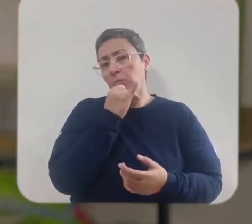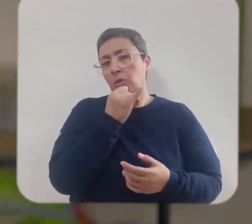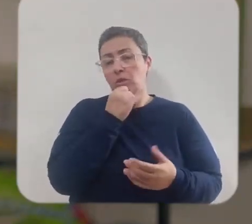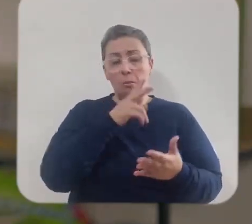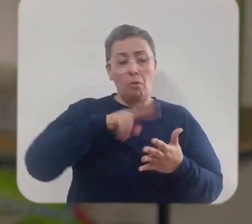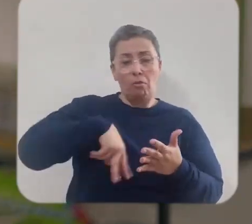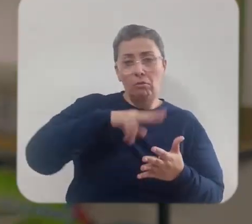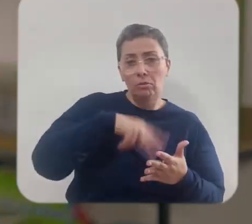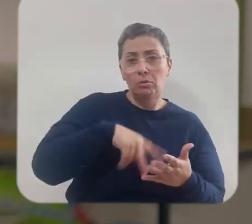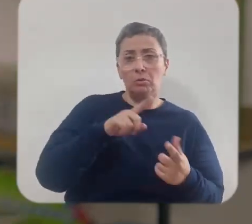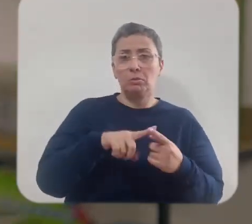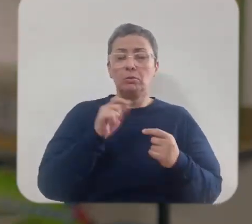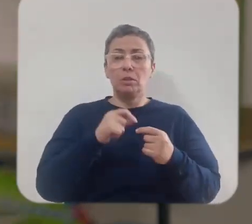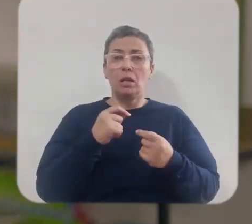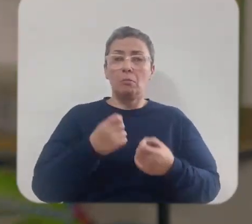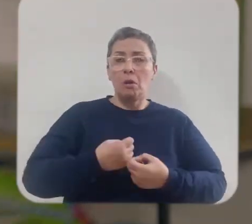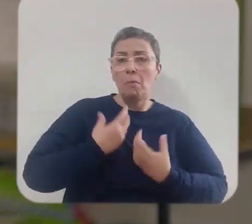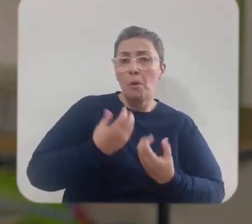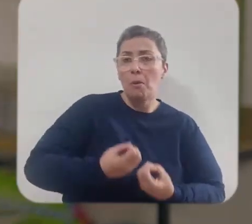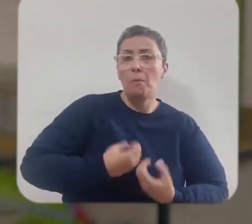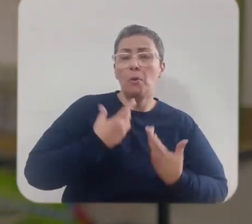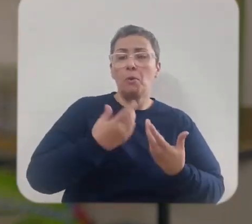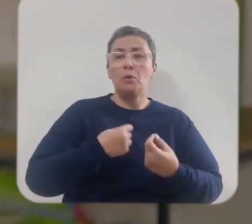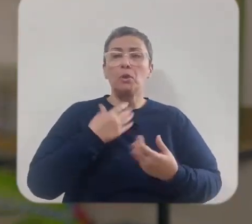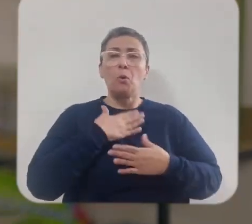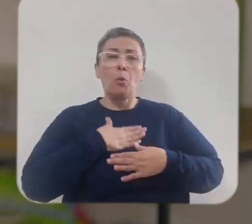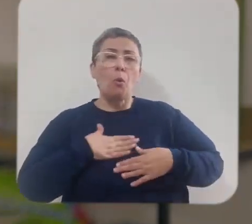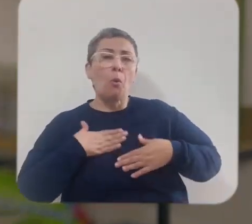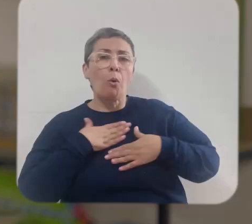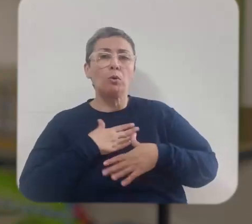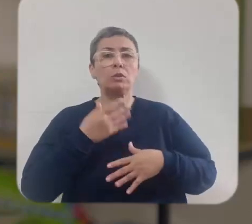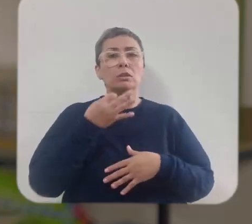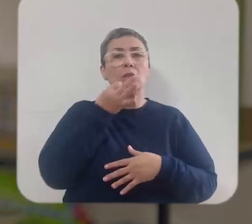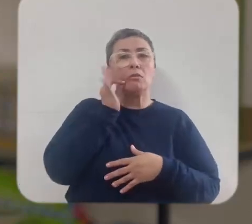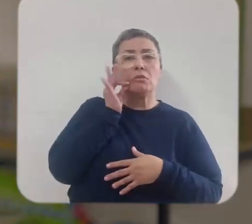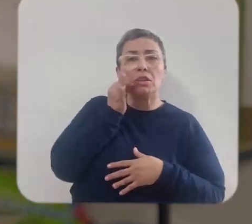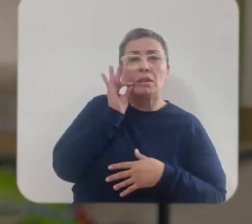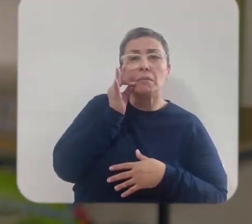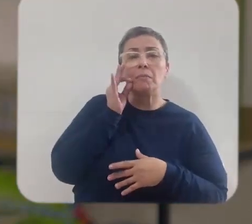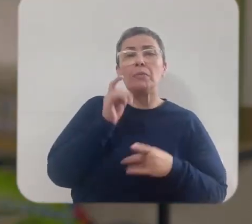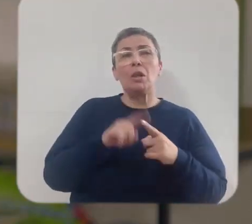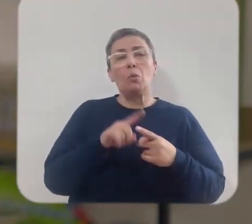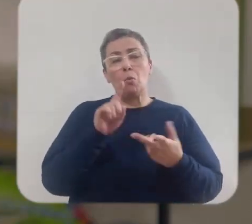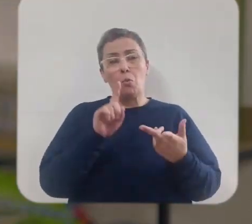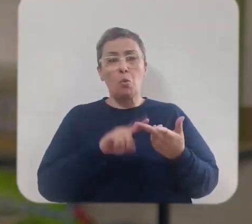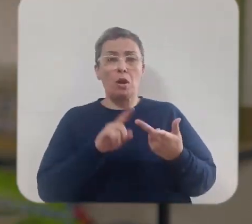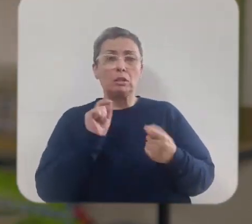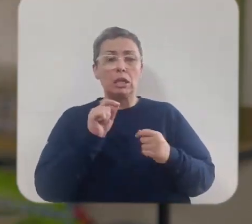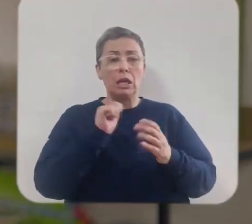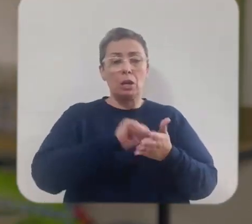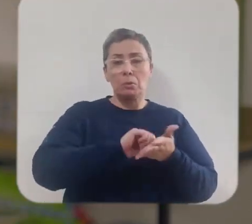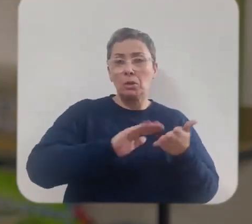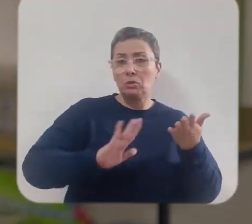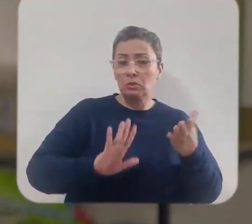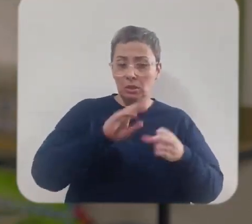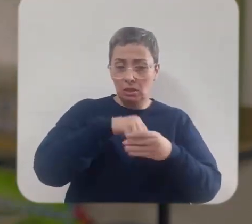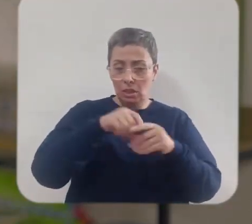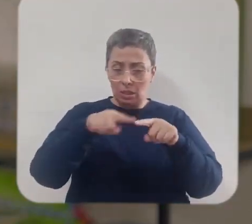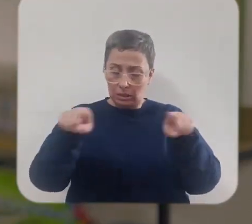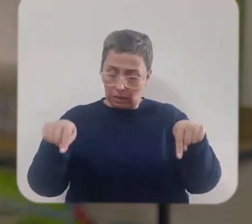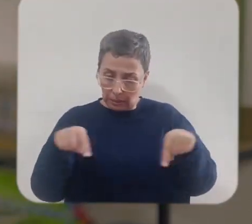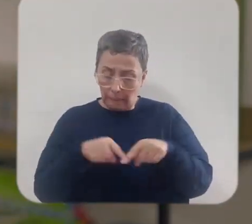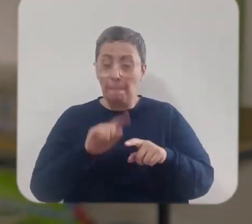a leitura, fruição, leitura de leite, você tem o café, você tem uma atividade em sala